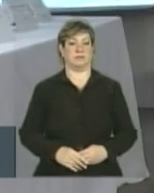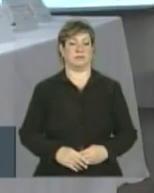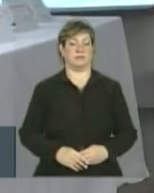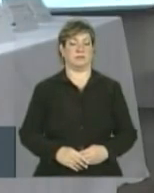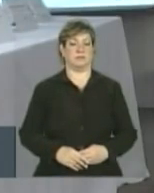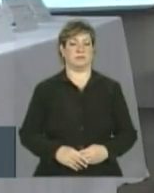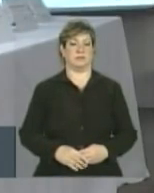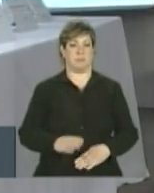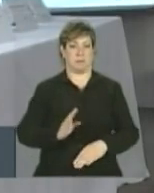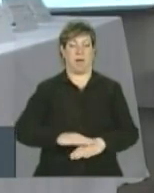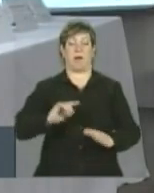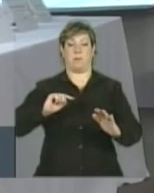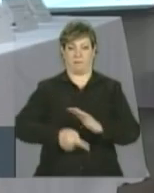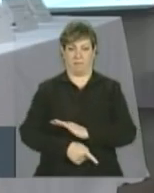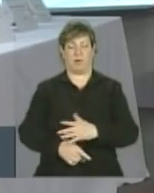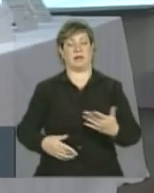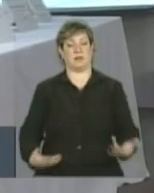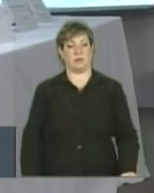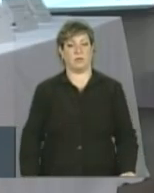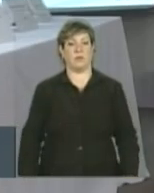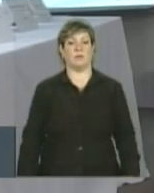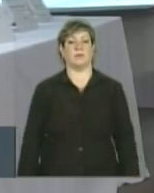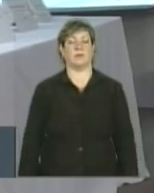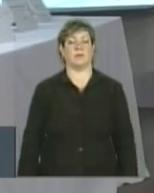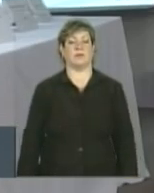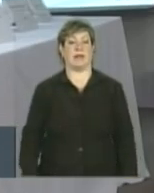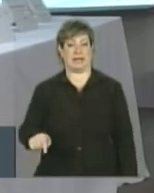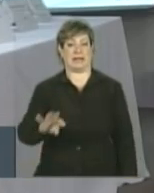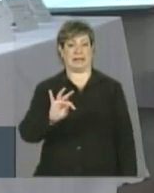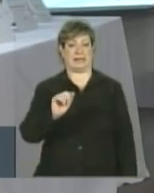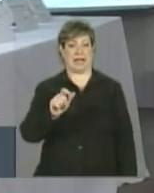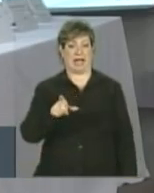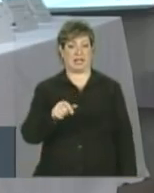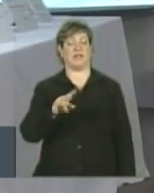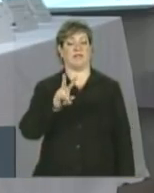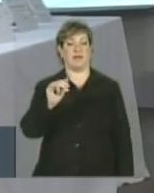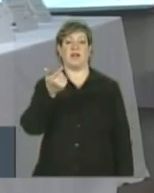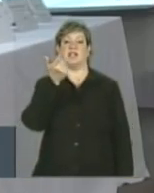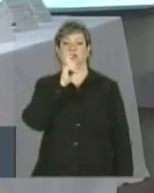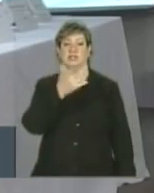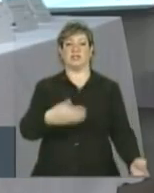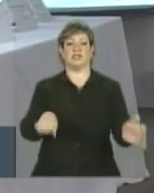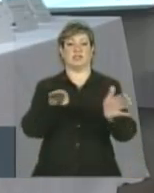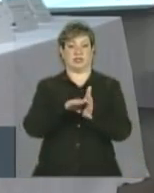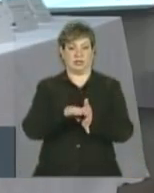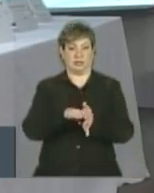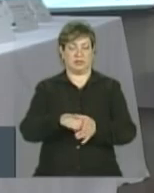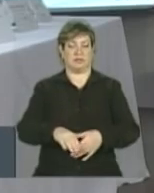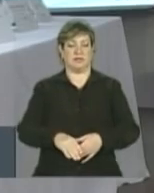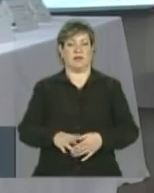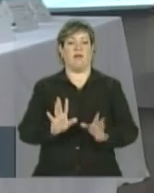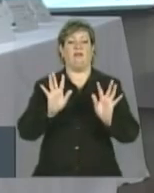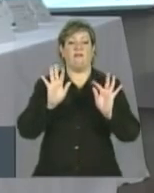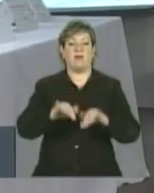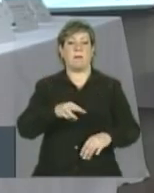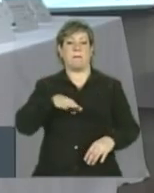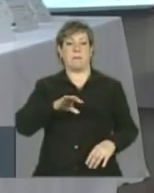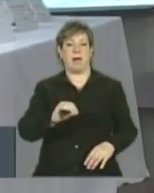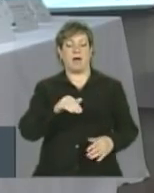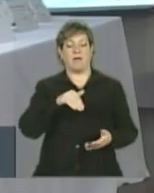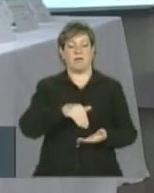mais profícuo. Portanto, essa taxa vai chegar em final de maio, início de